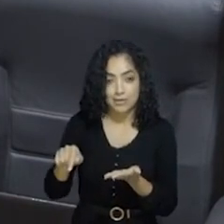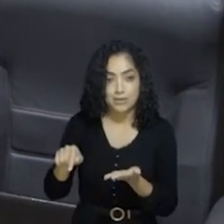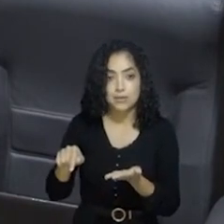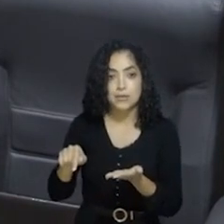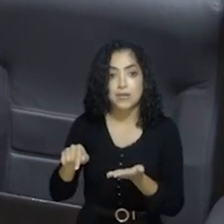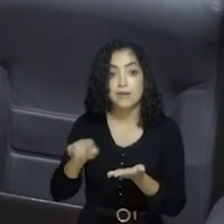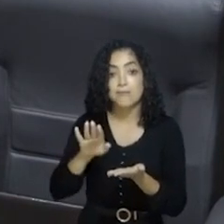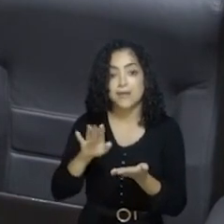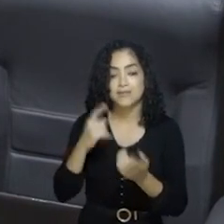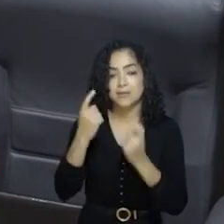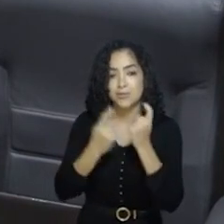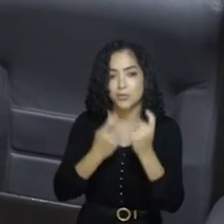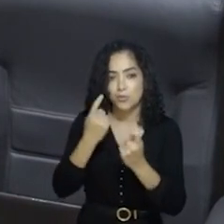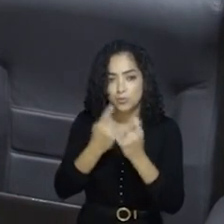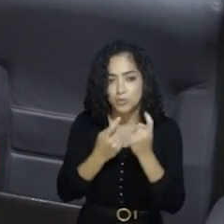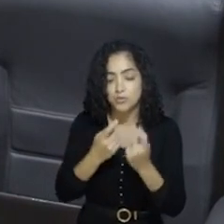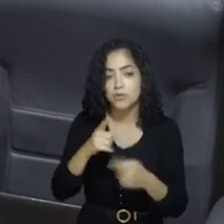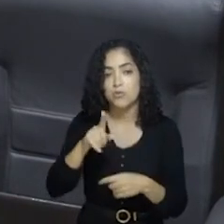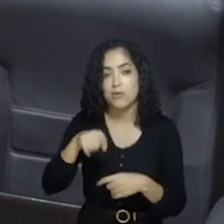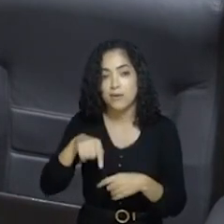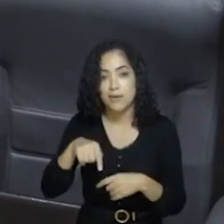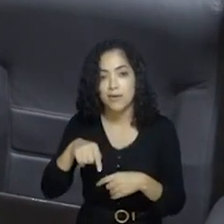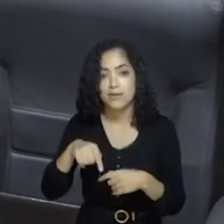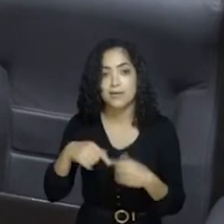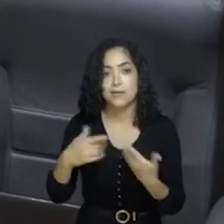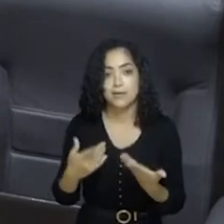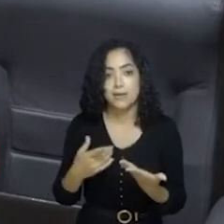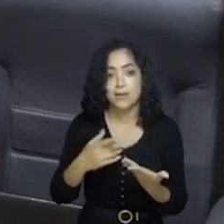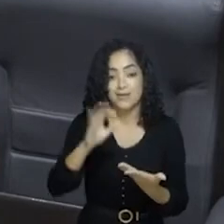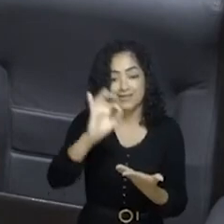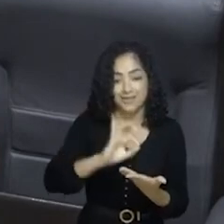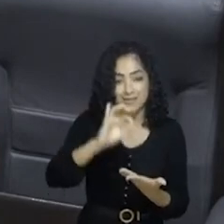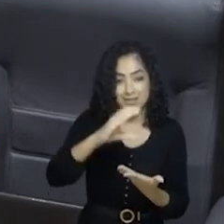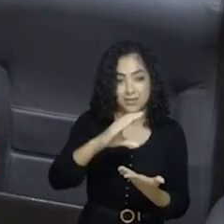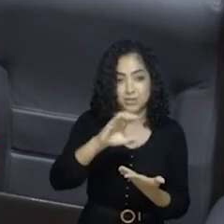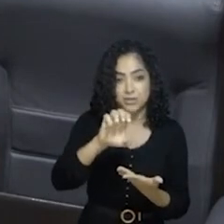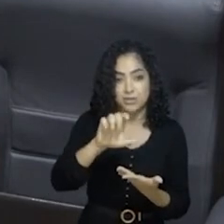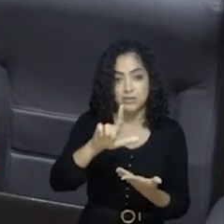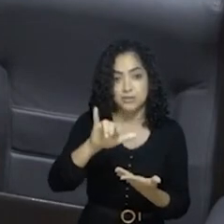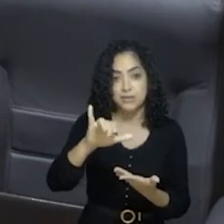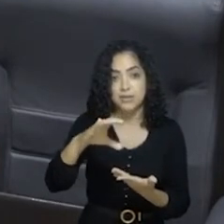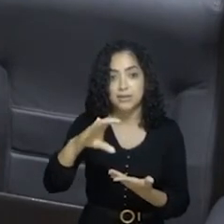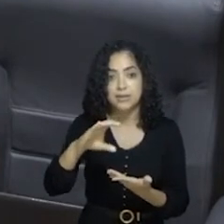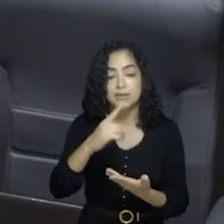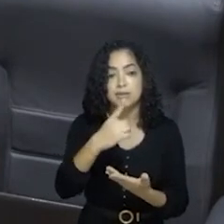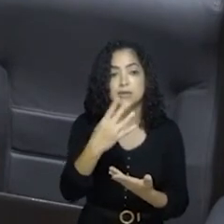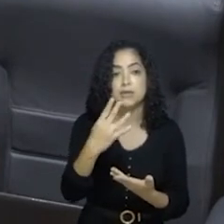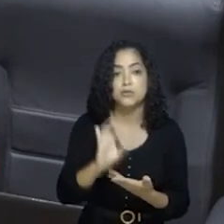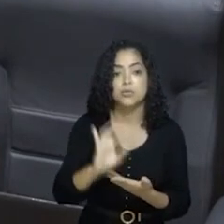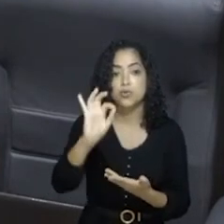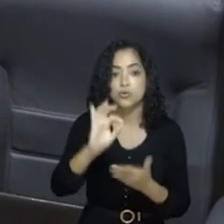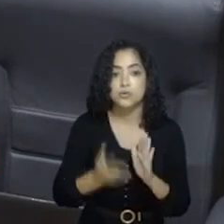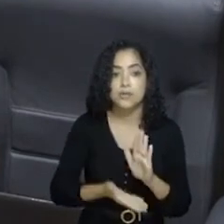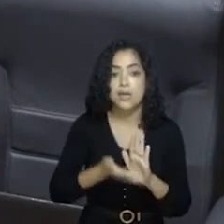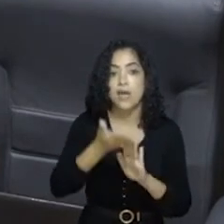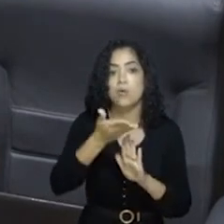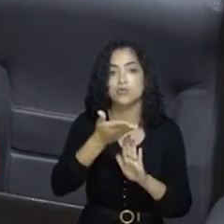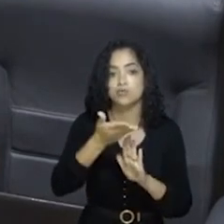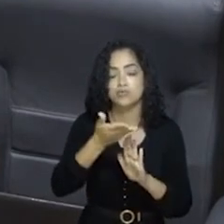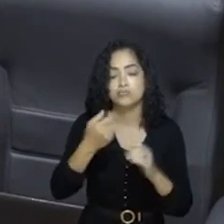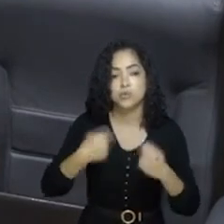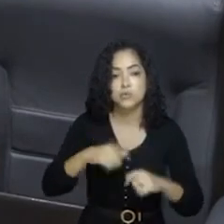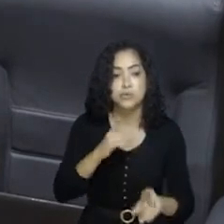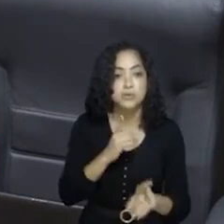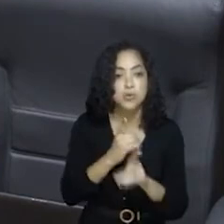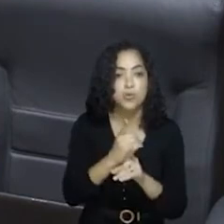a preocupação realmente é a saída que ainda tá 14%. isso é alto e é preciso que o governo encontra